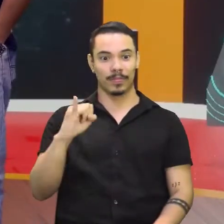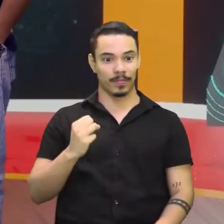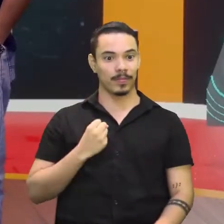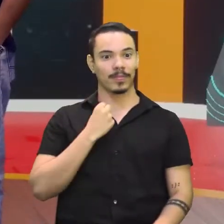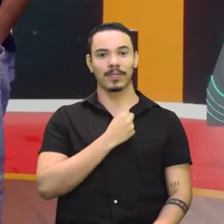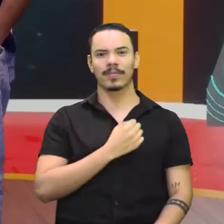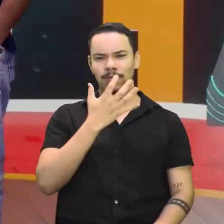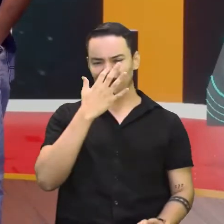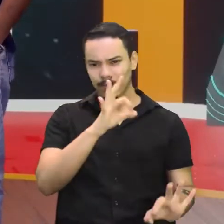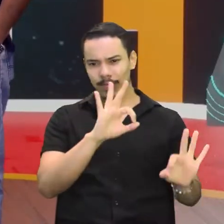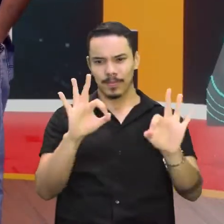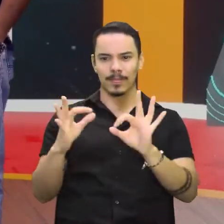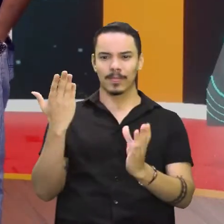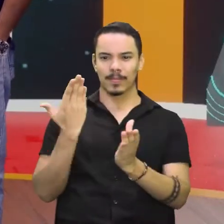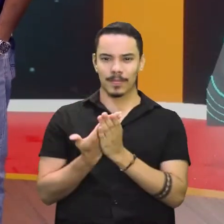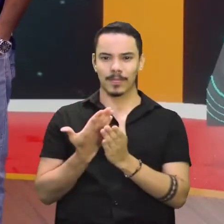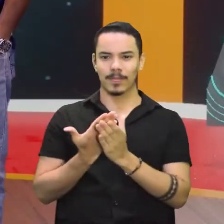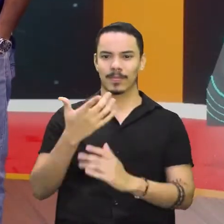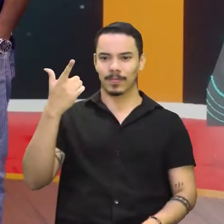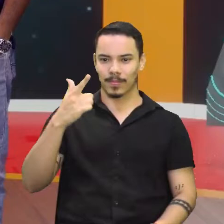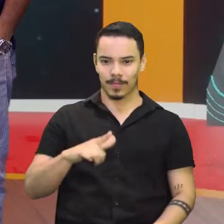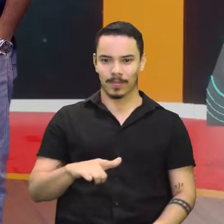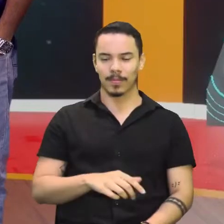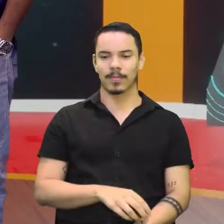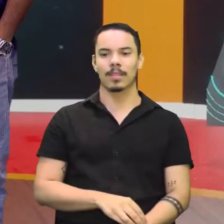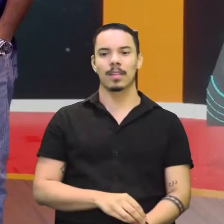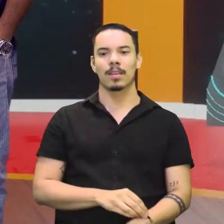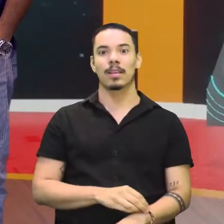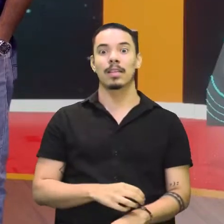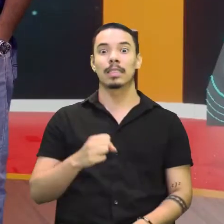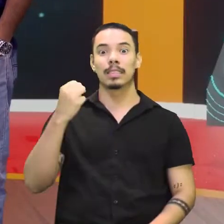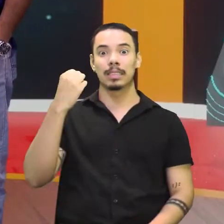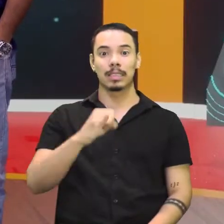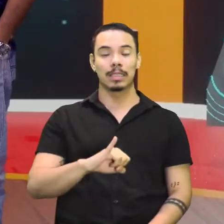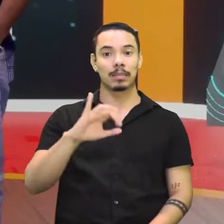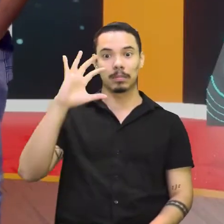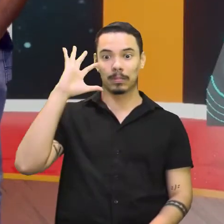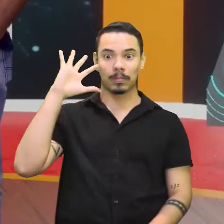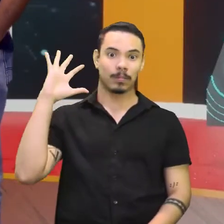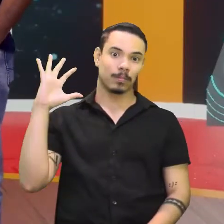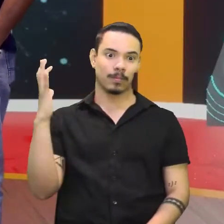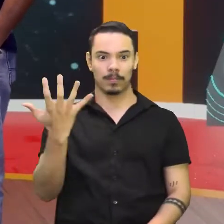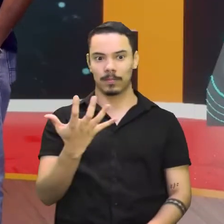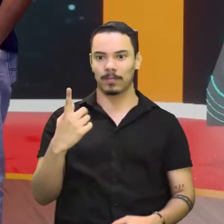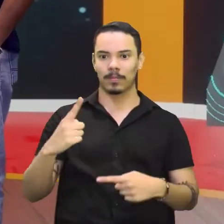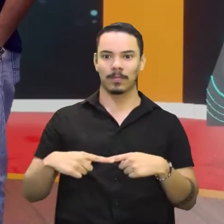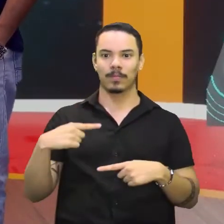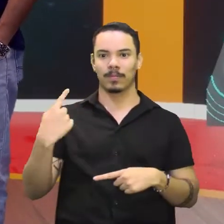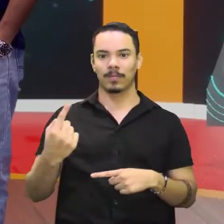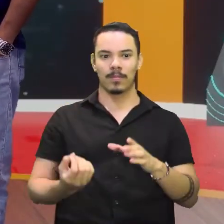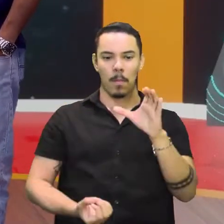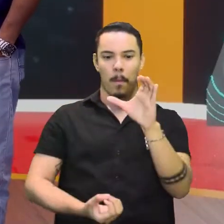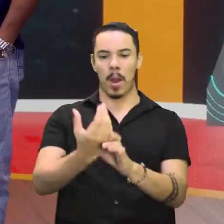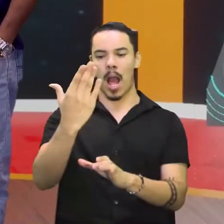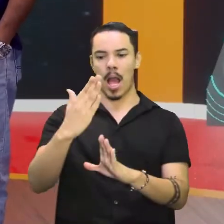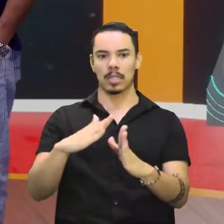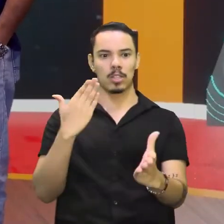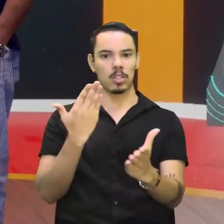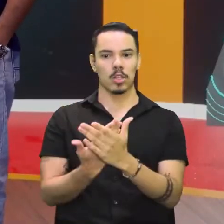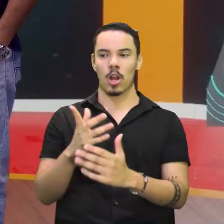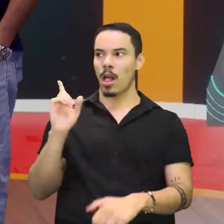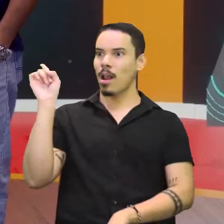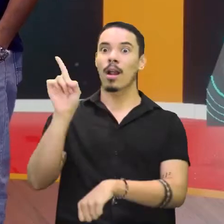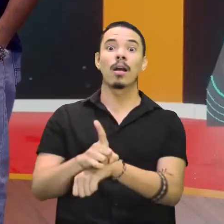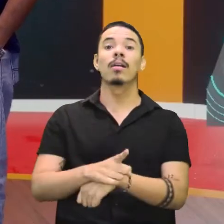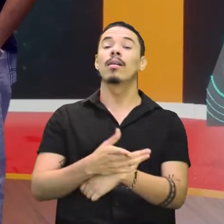a aula de novo, né? Outra coisa, nem um vídeo. De repente, pá, a gente brota numa escola aí do nada, e aí chega lá e fala, e